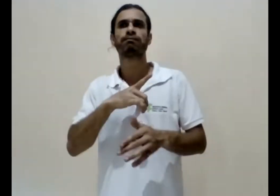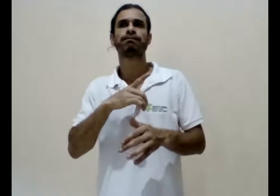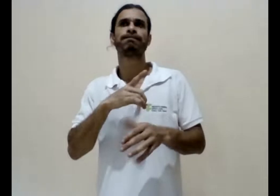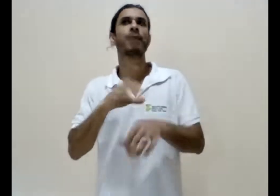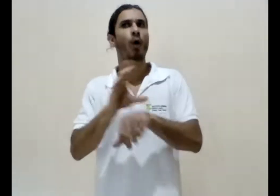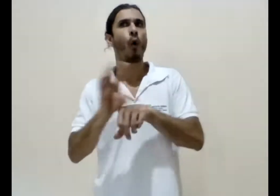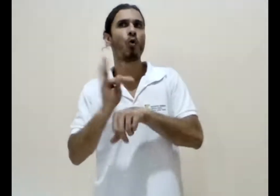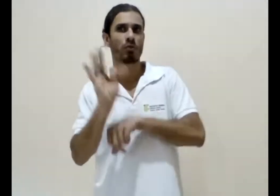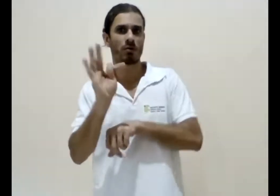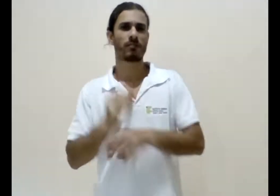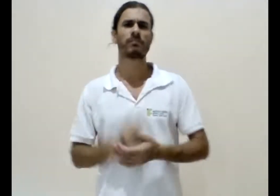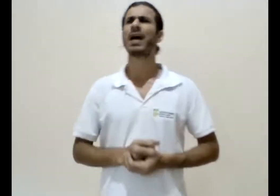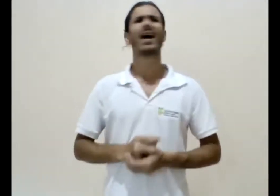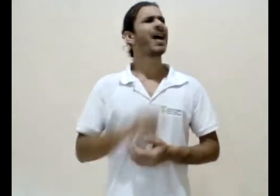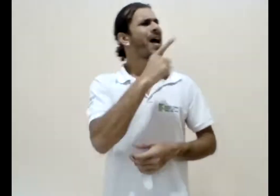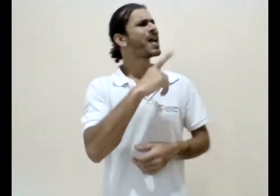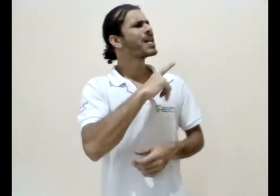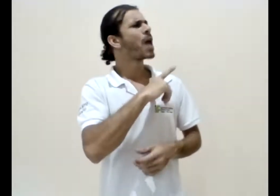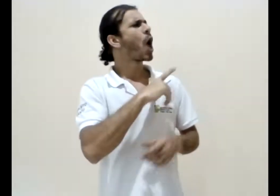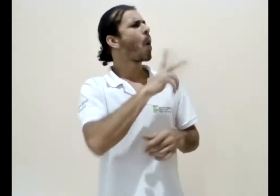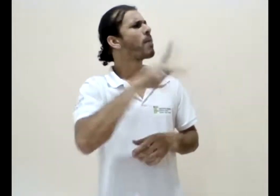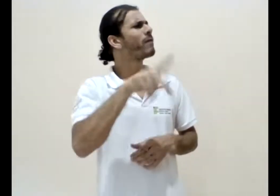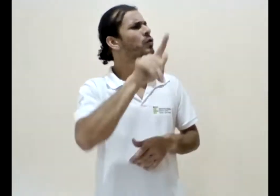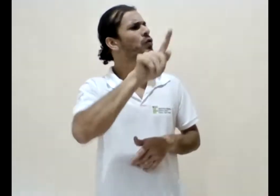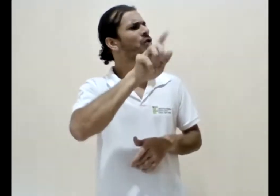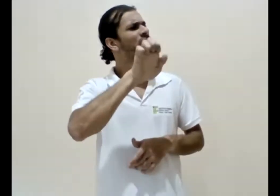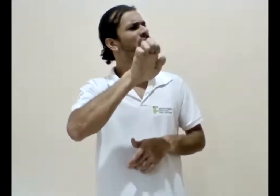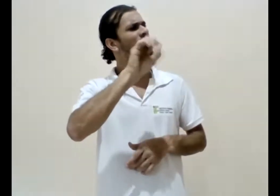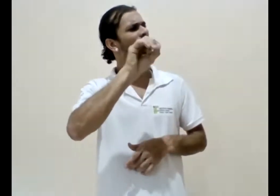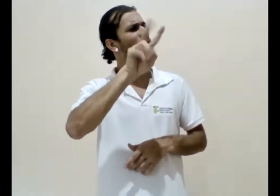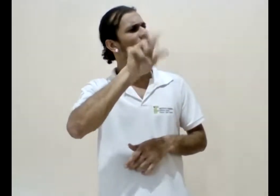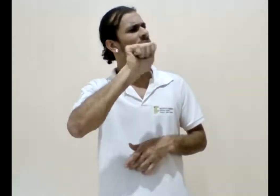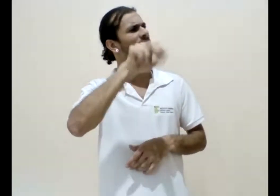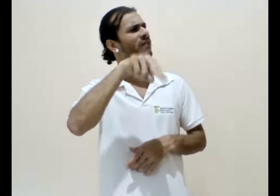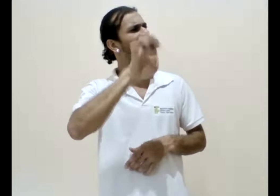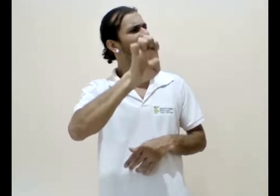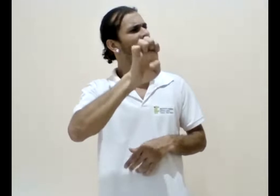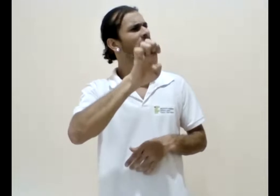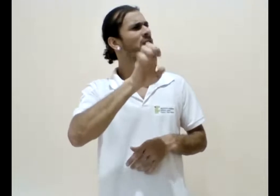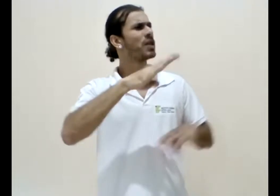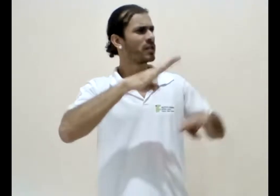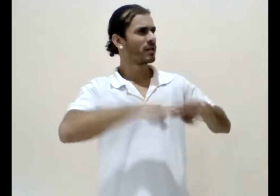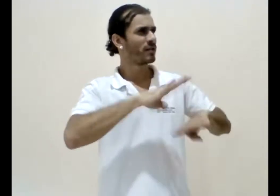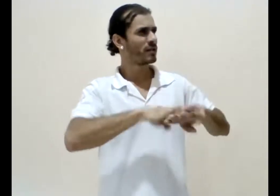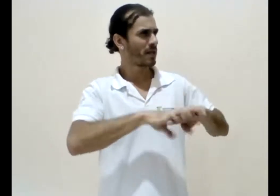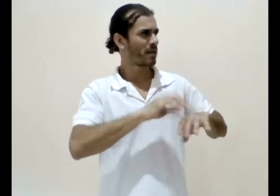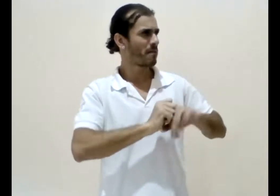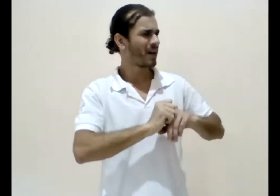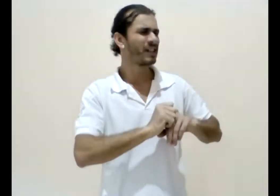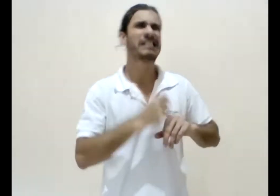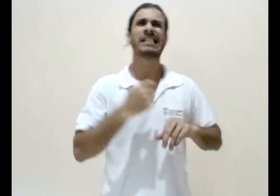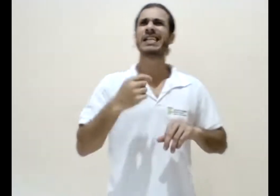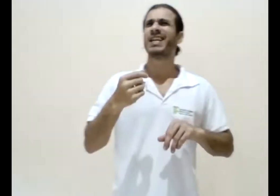matemática. Giovanni, eu não sei falar o nome dele, não, eu chamo ele de Pochoca, né? Eu não sei. Eu chamo ele